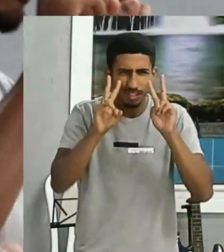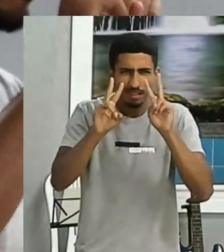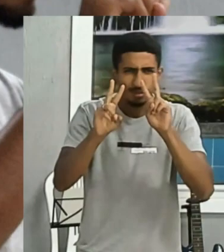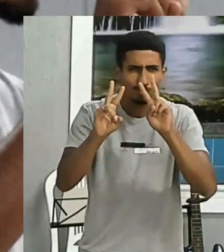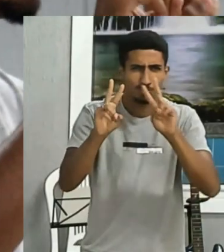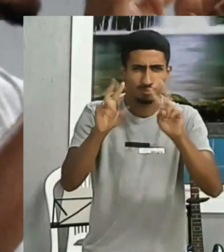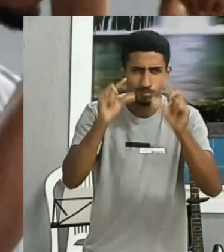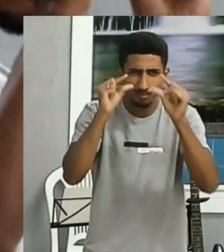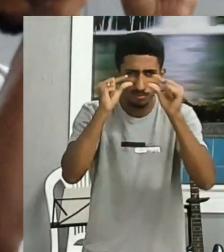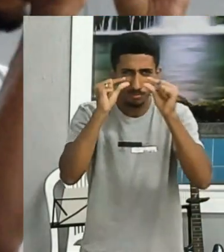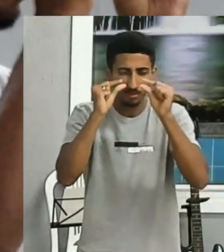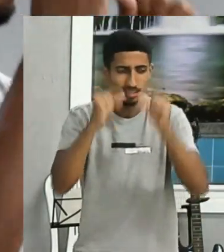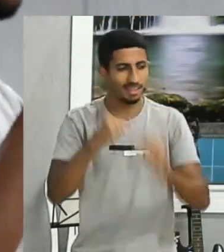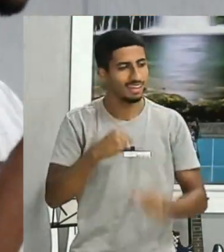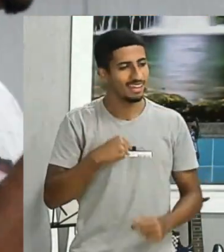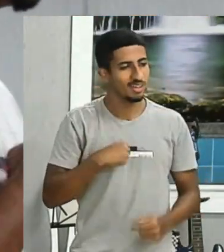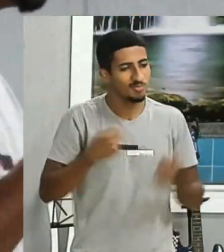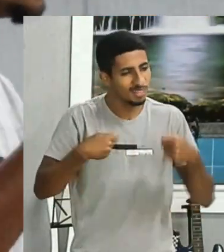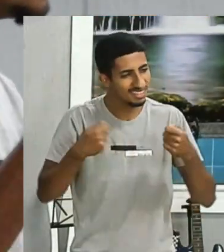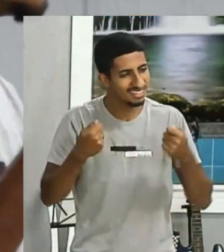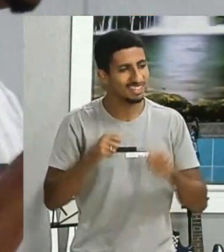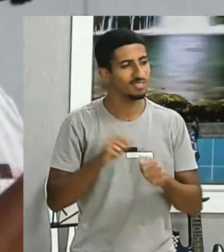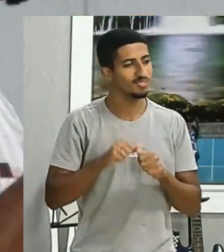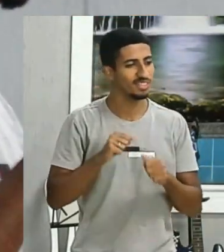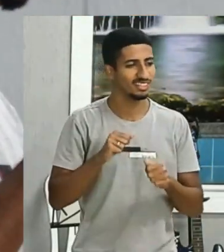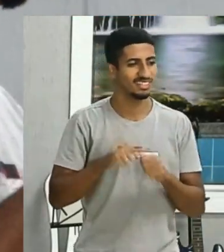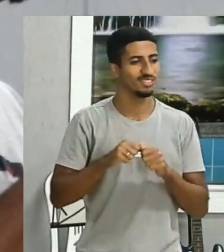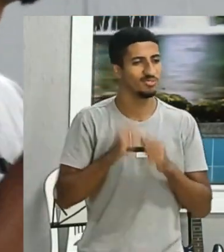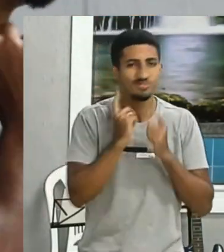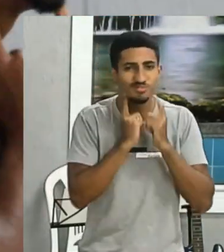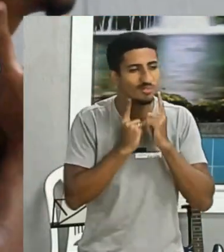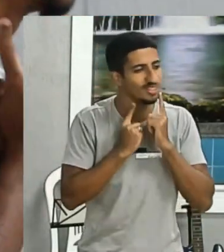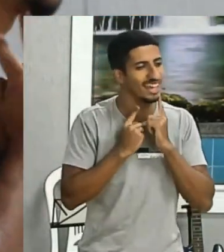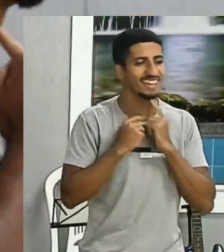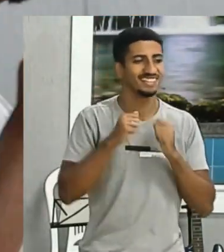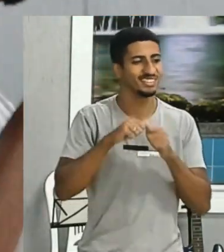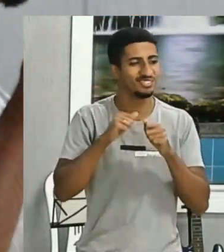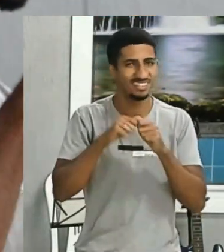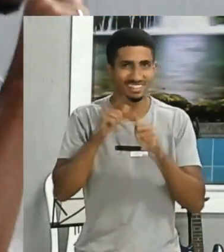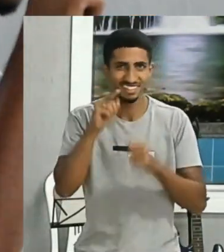tentação de fazer essa tabela e trazer aqui para os irmãos.